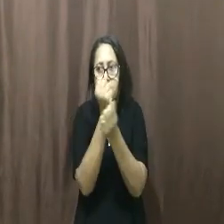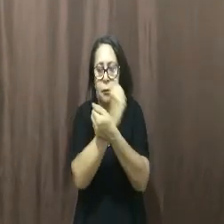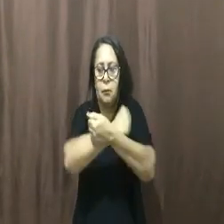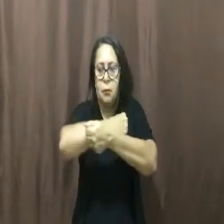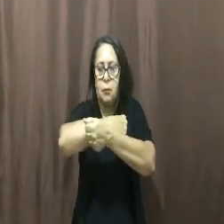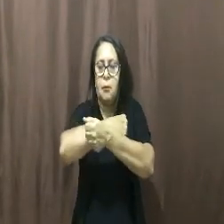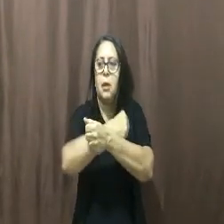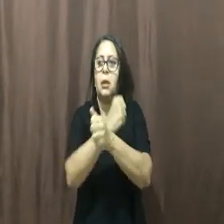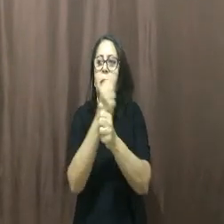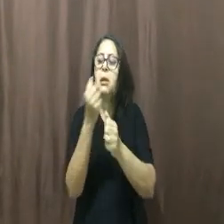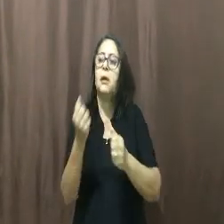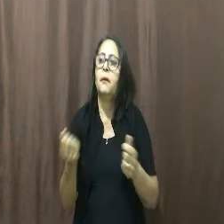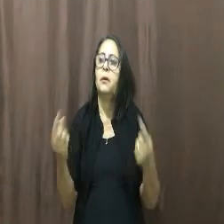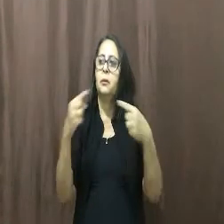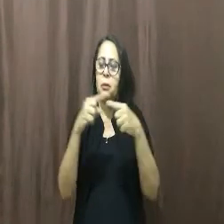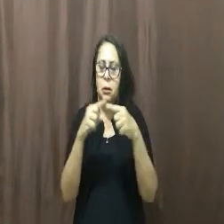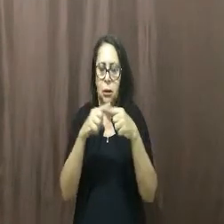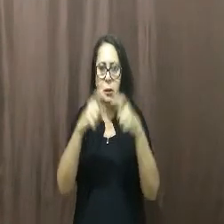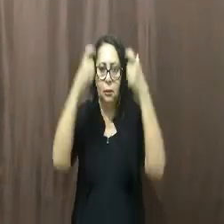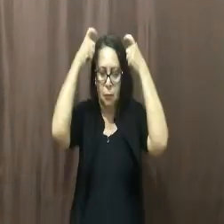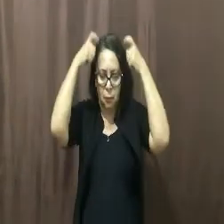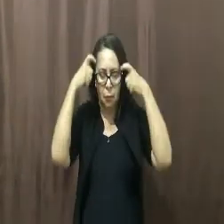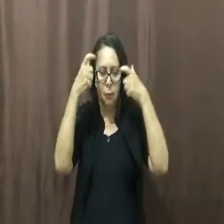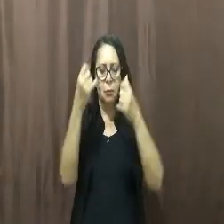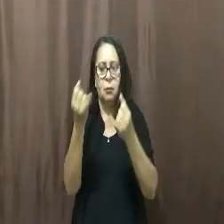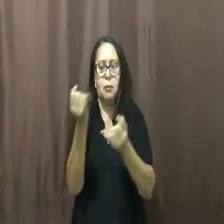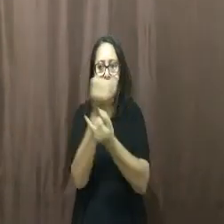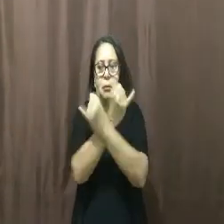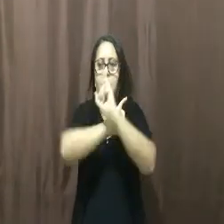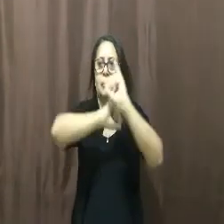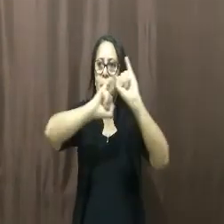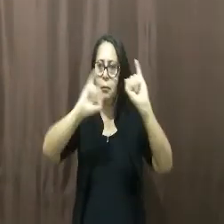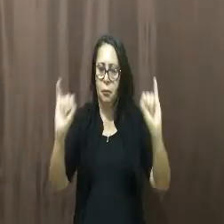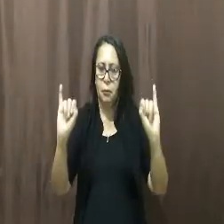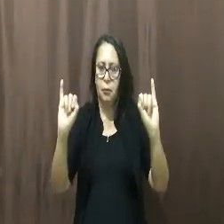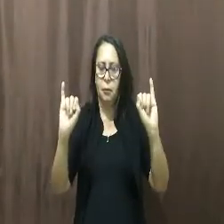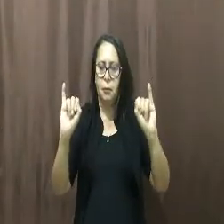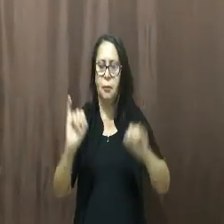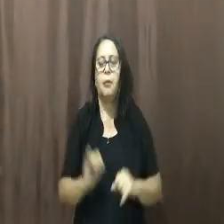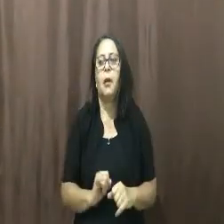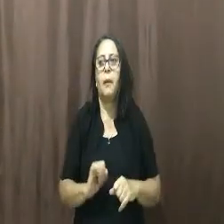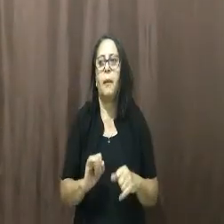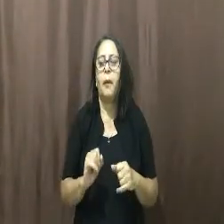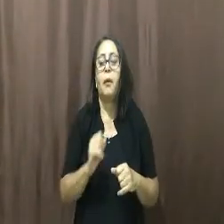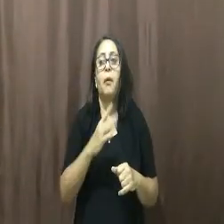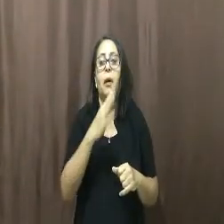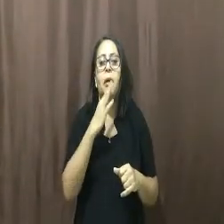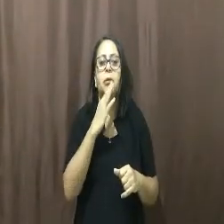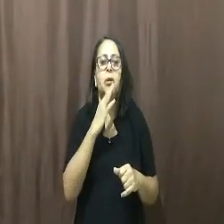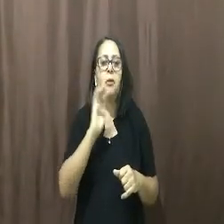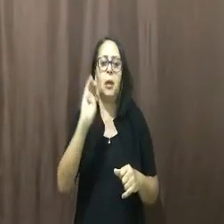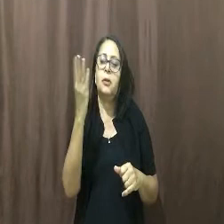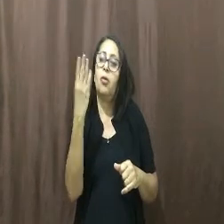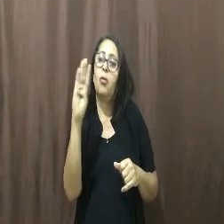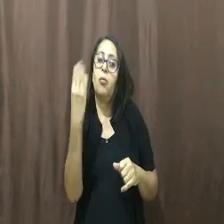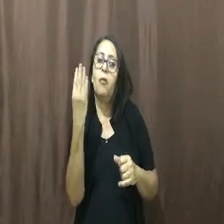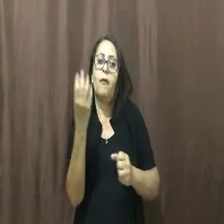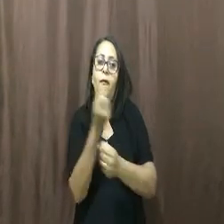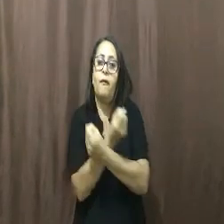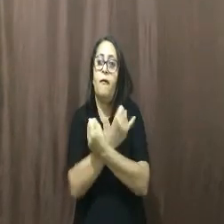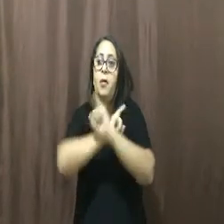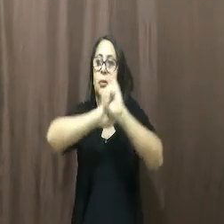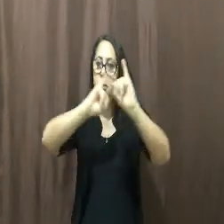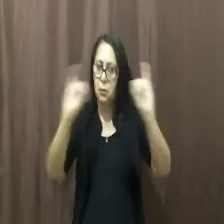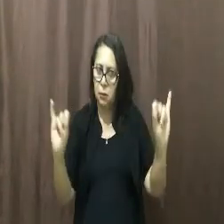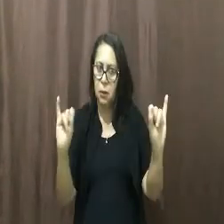período da abolição, da Princesa Isabel. Olha, ali foi a famigerada falsa abolição que nós